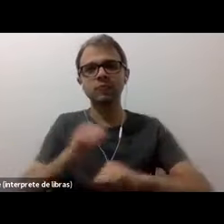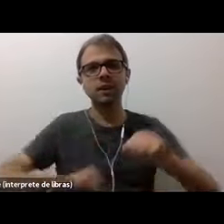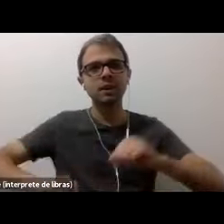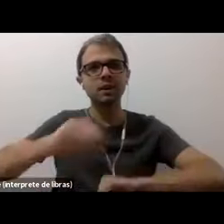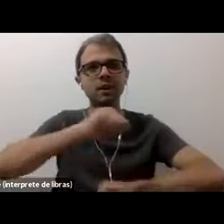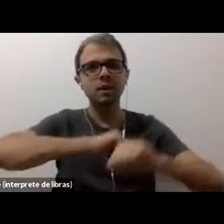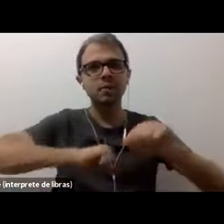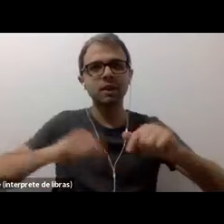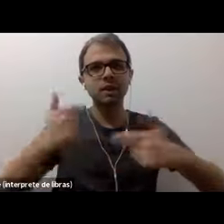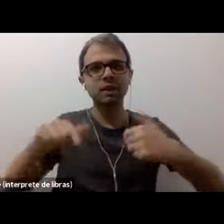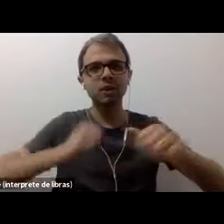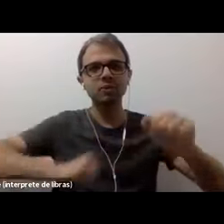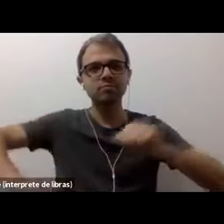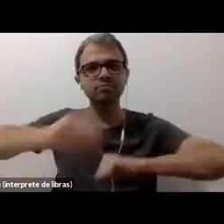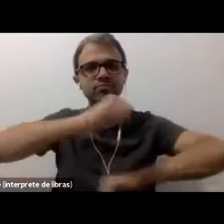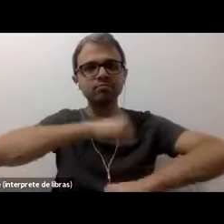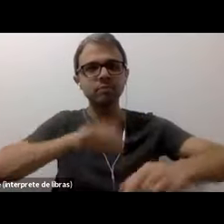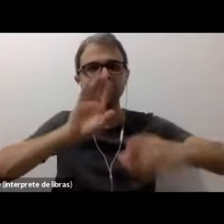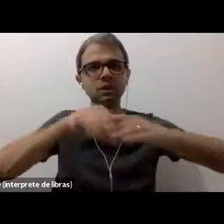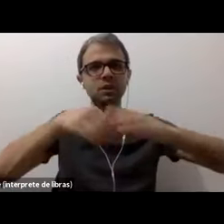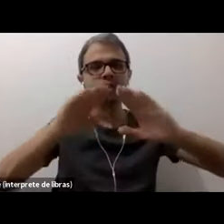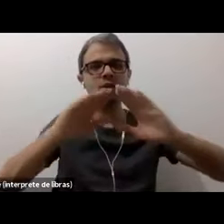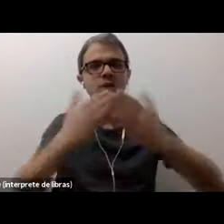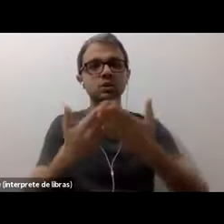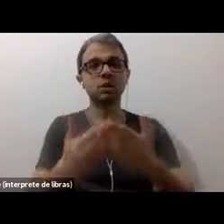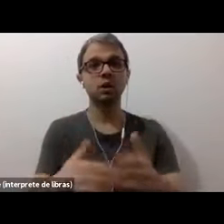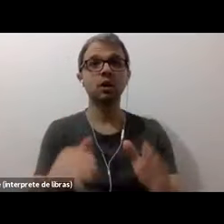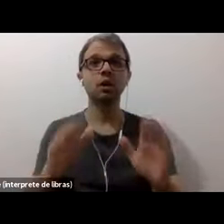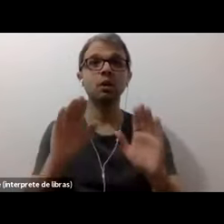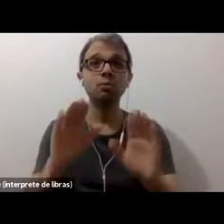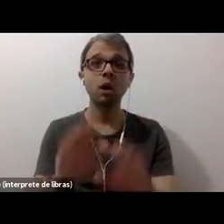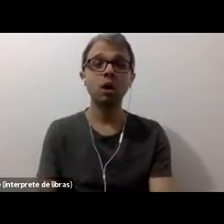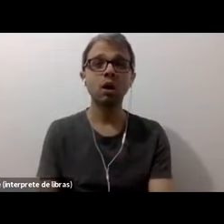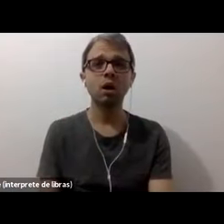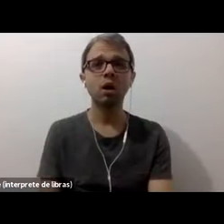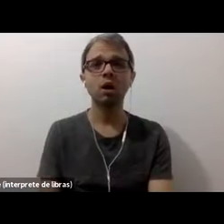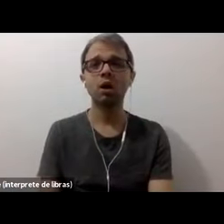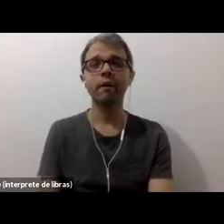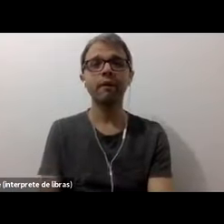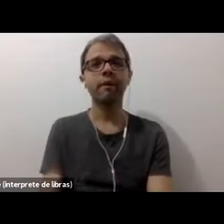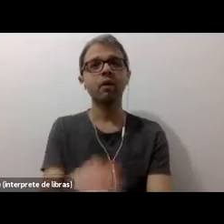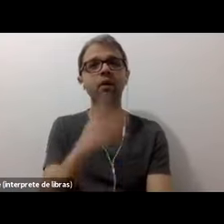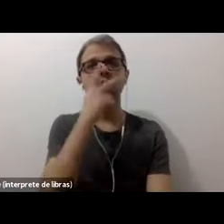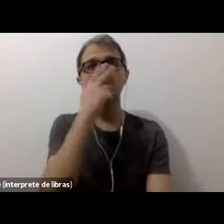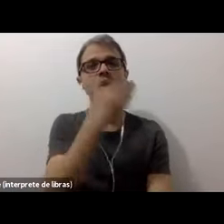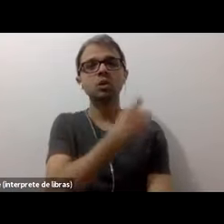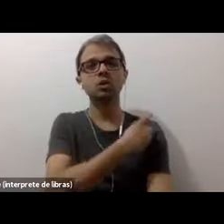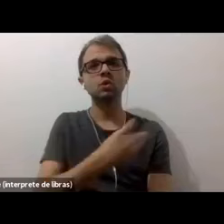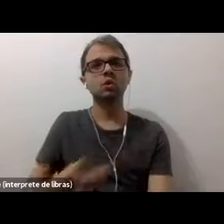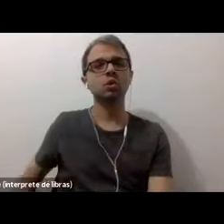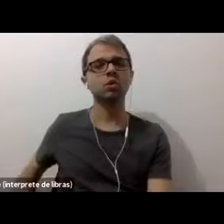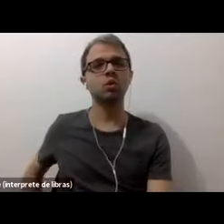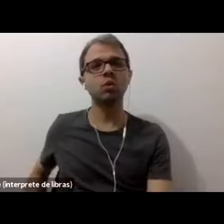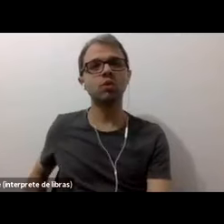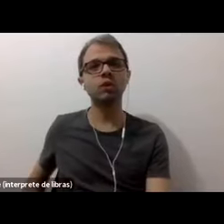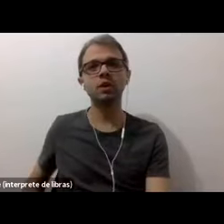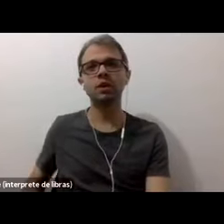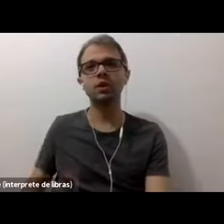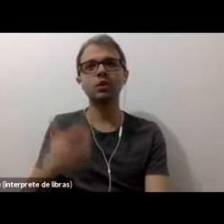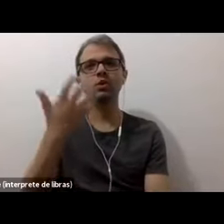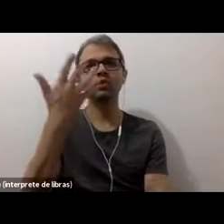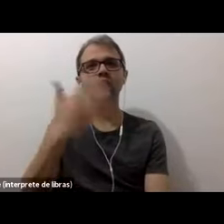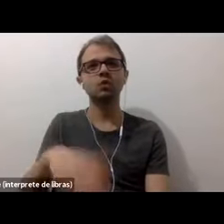nas escolas, e a gente não viu uma contrapartida do governo para suprir